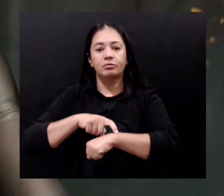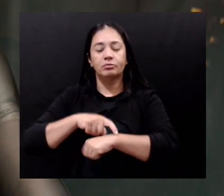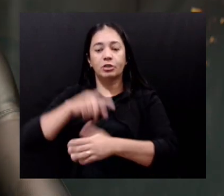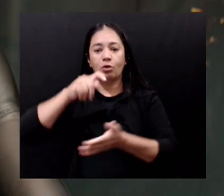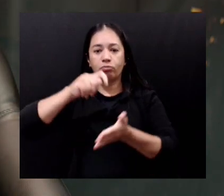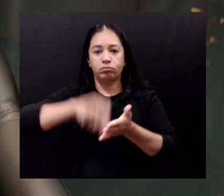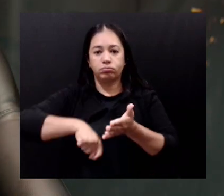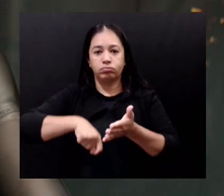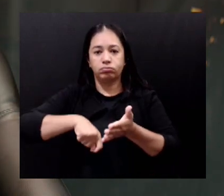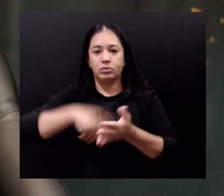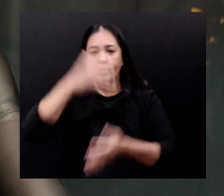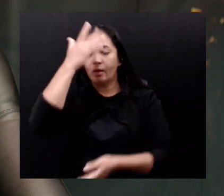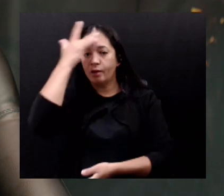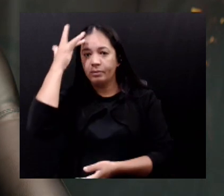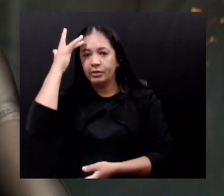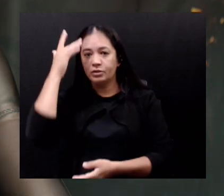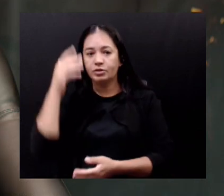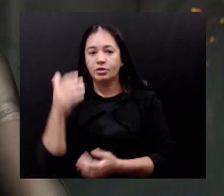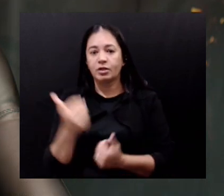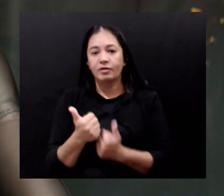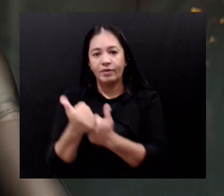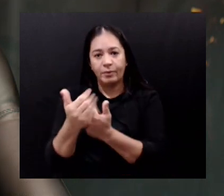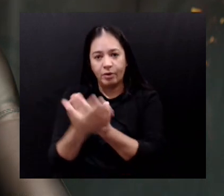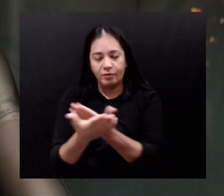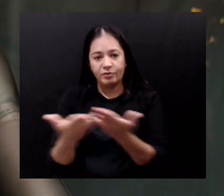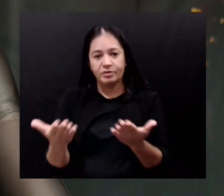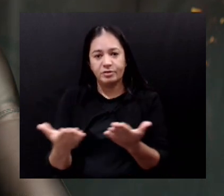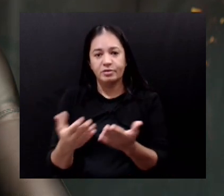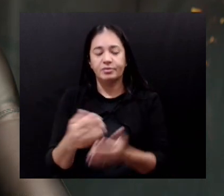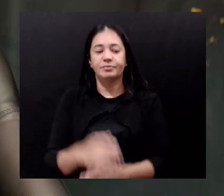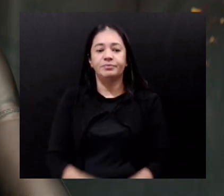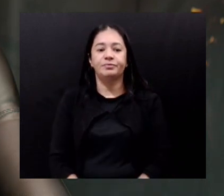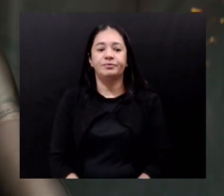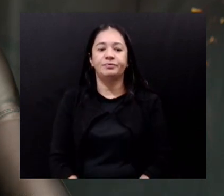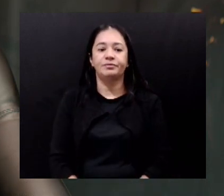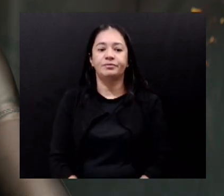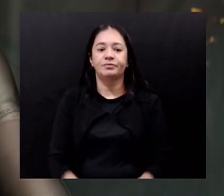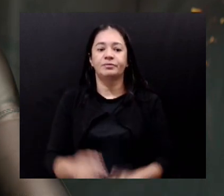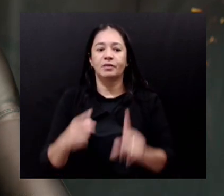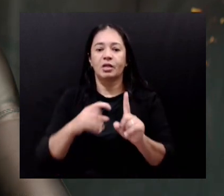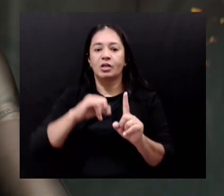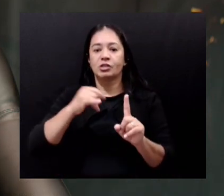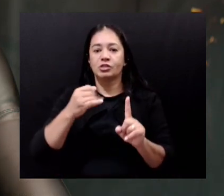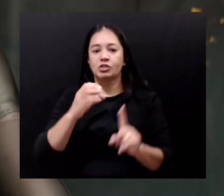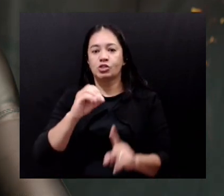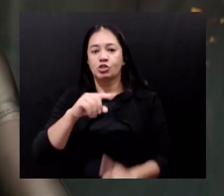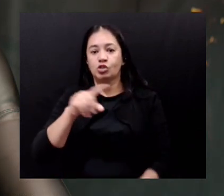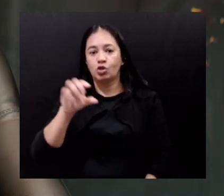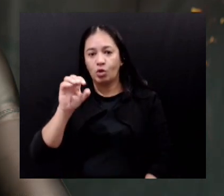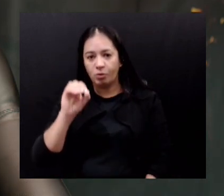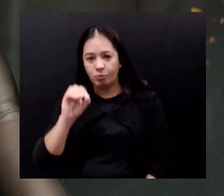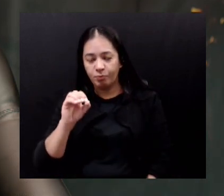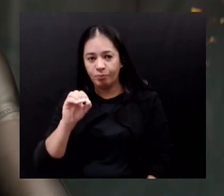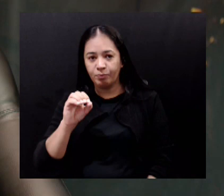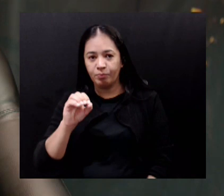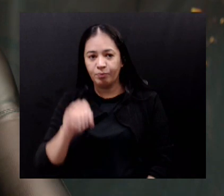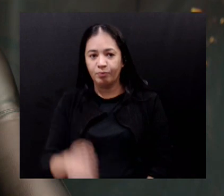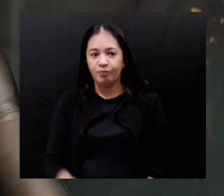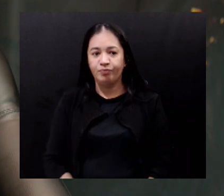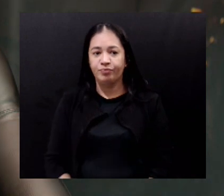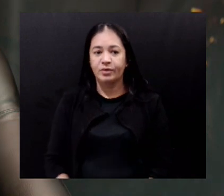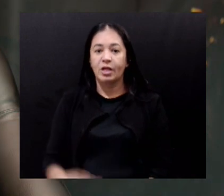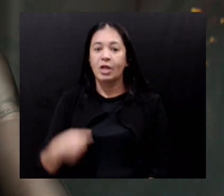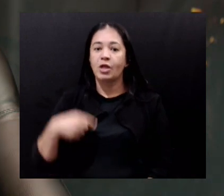te assessorar para a exatamente. documentação. Vamos lá. O João do Jardim Chapadão consegui juntar 5.000 euros e